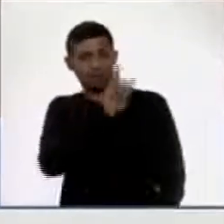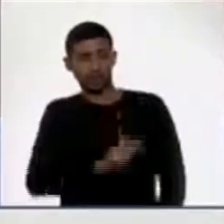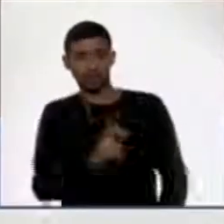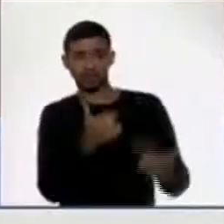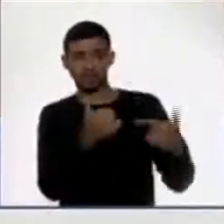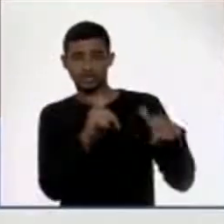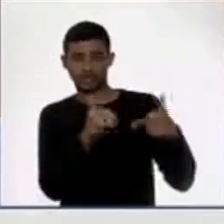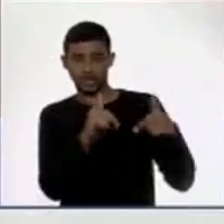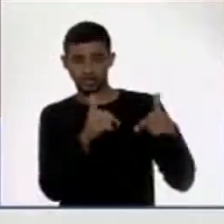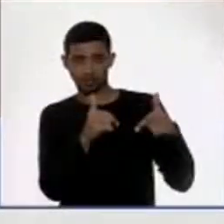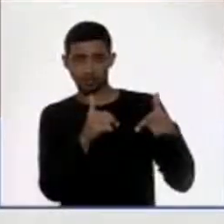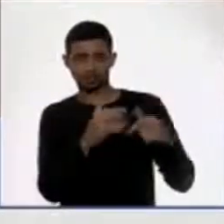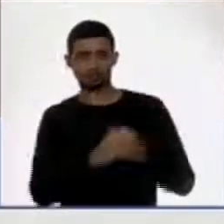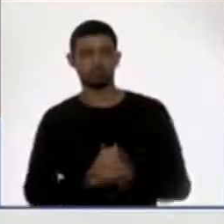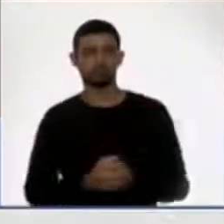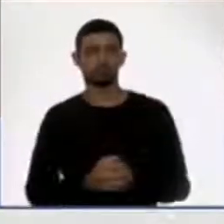acessar